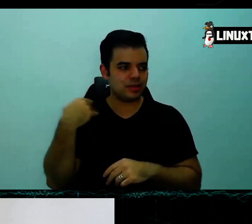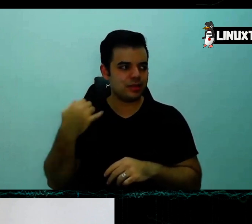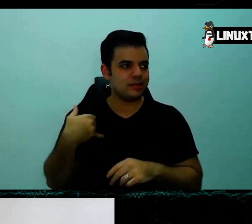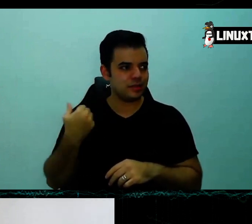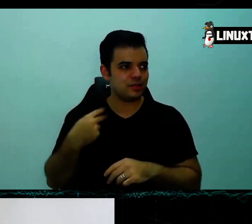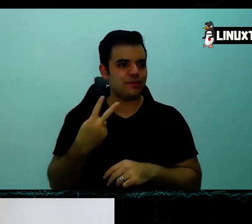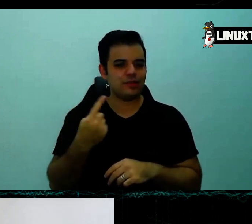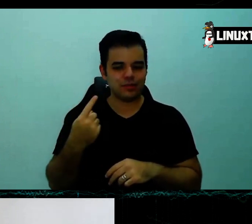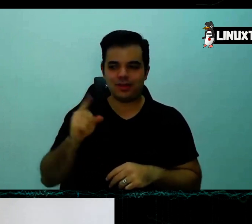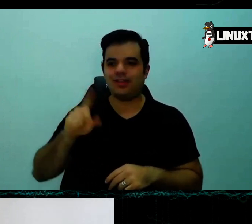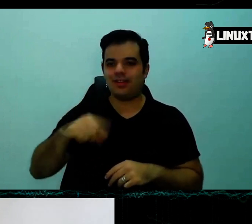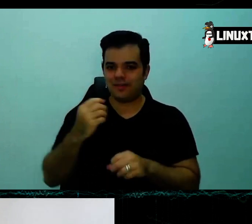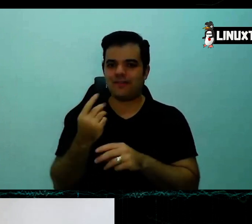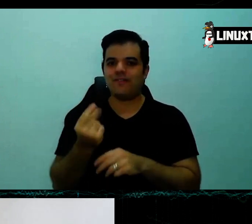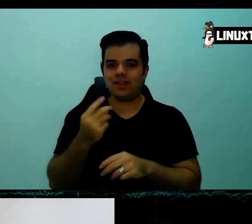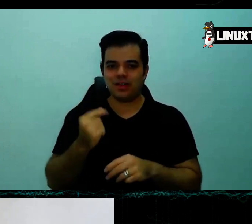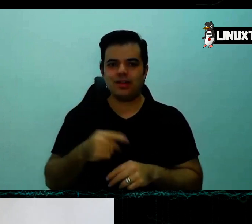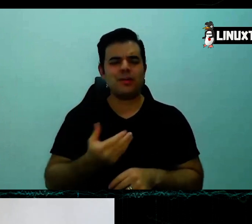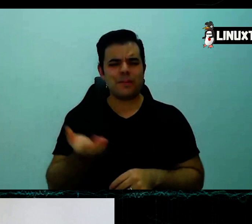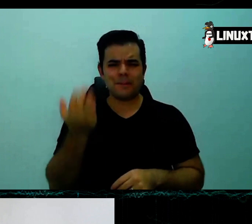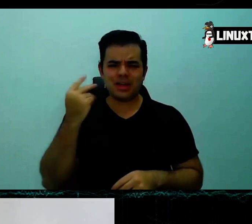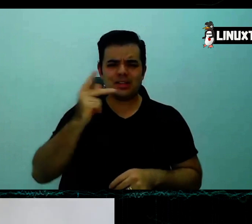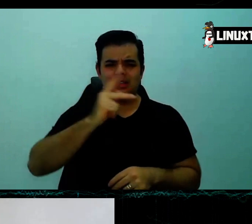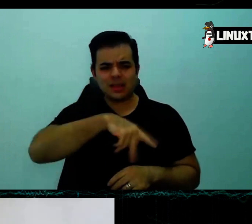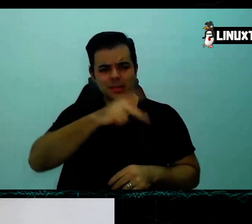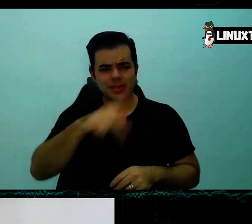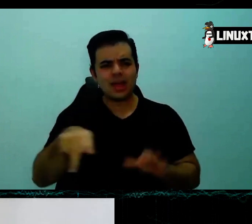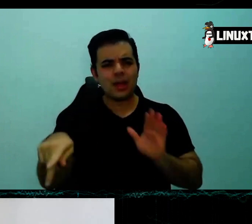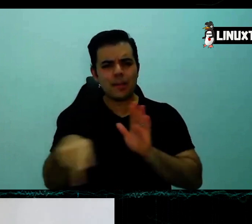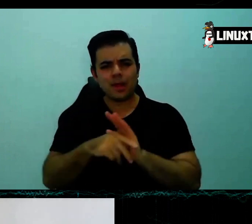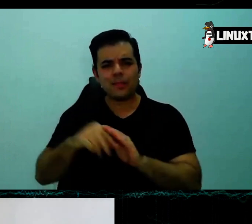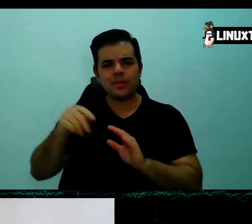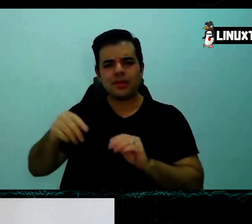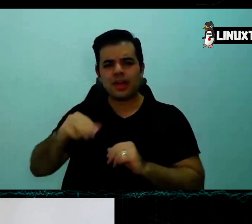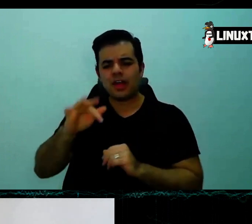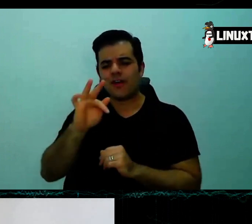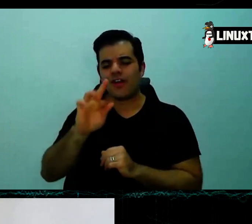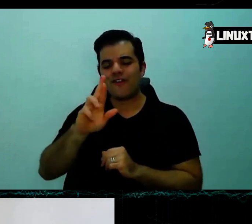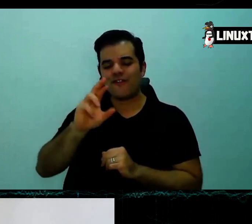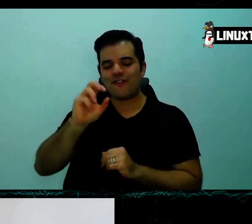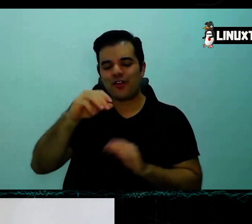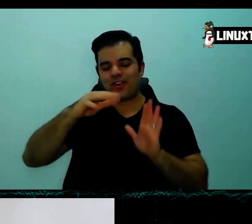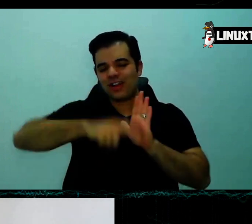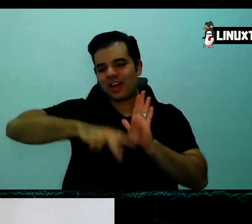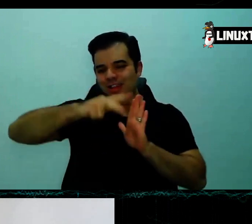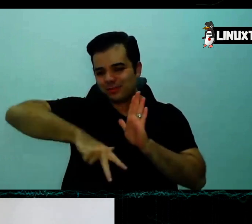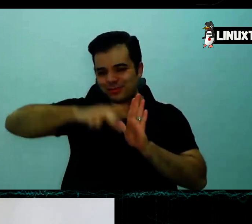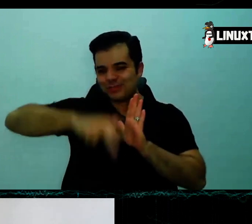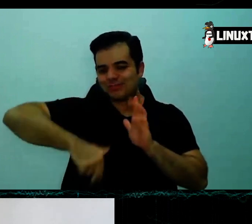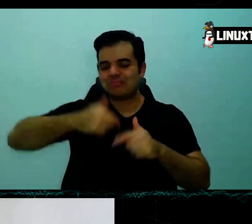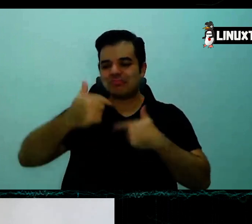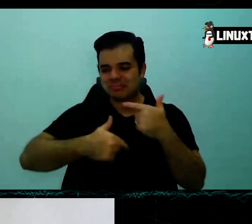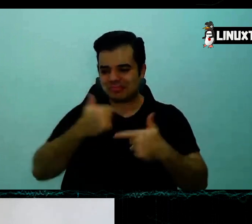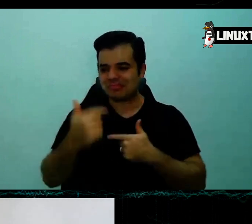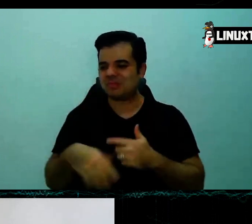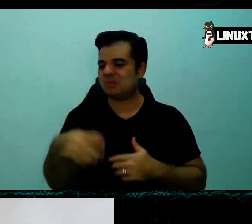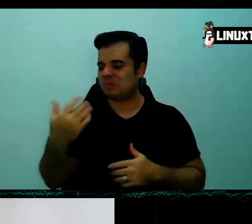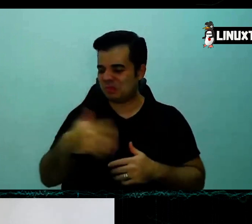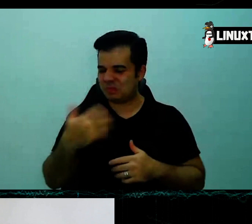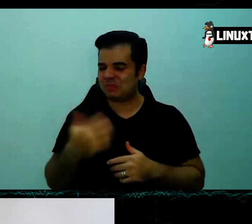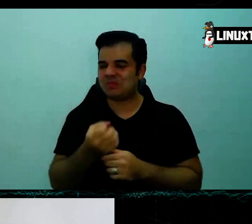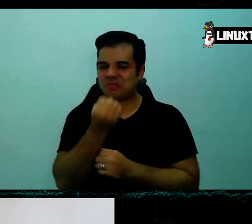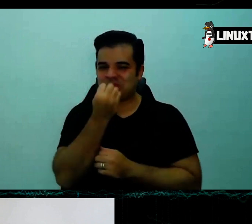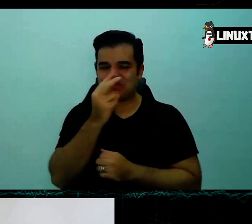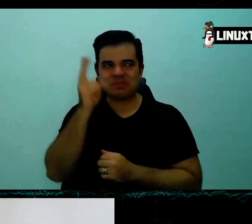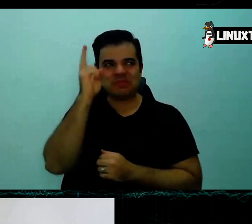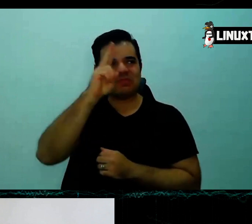Caralho. Mano, você foi meu professor lá na Fortinux. Pode crer. Bons tempos atrás. É, mano, fiquei muito